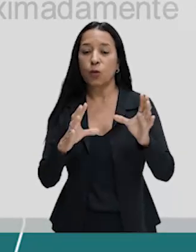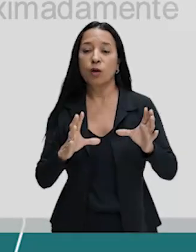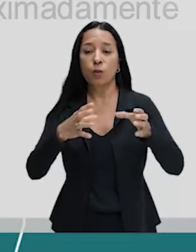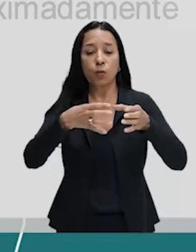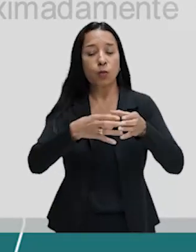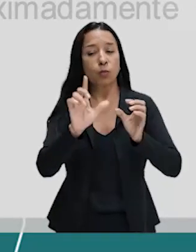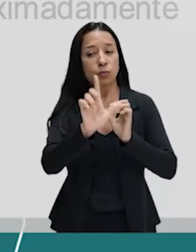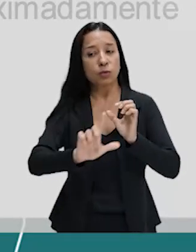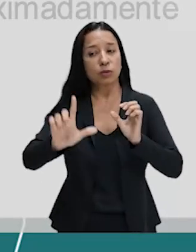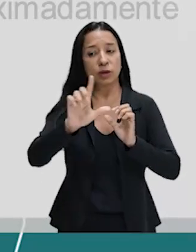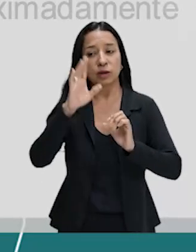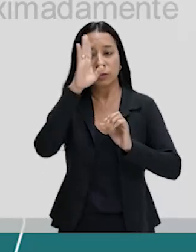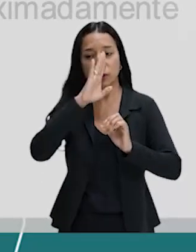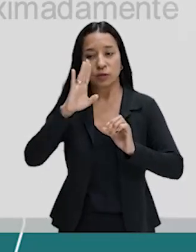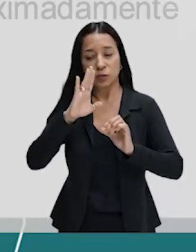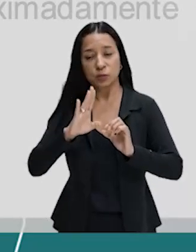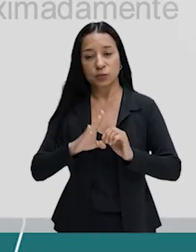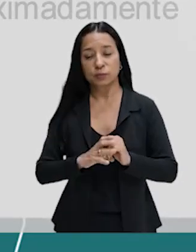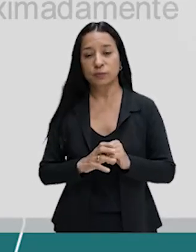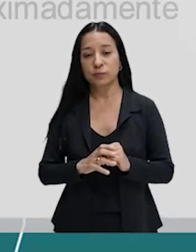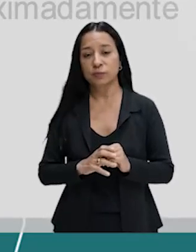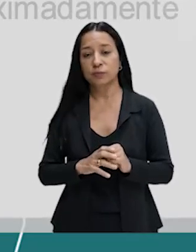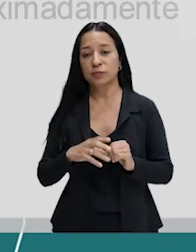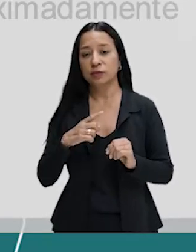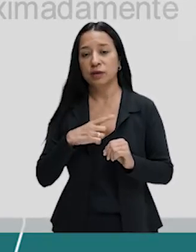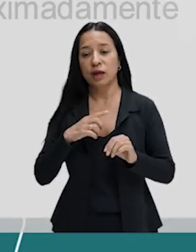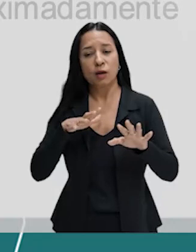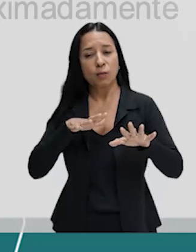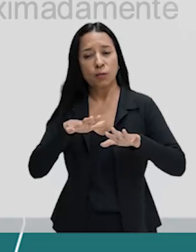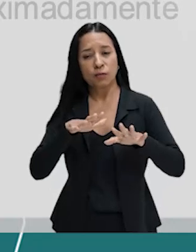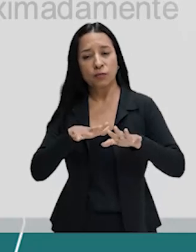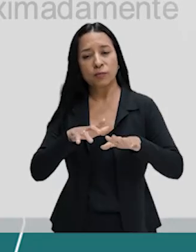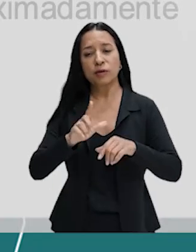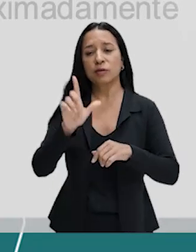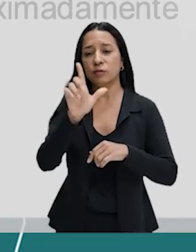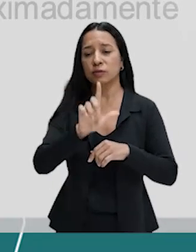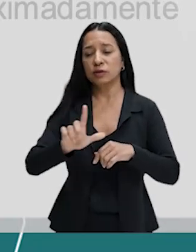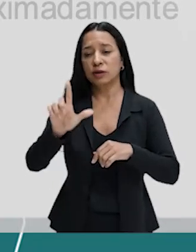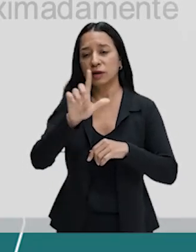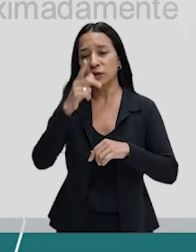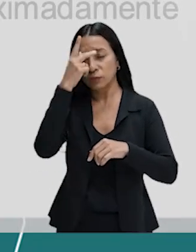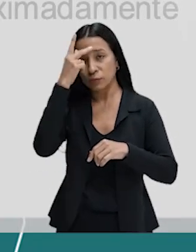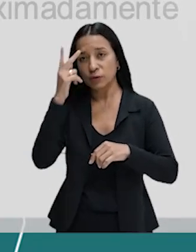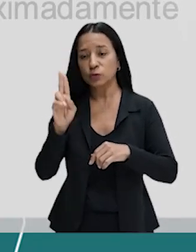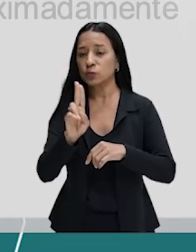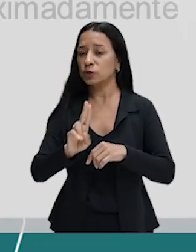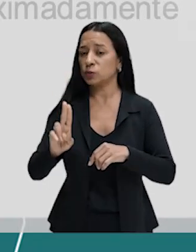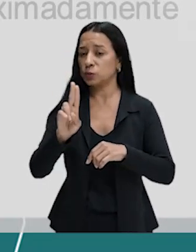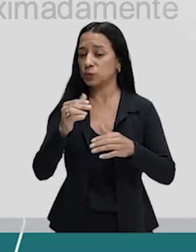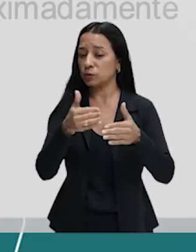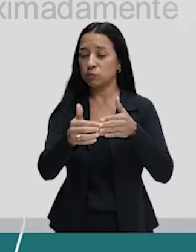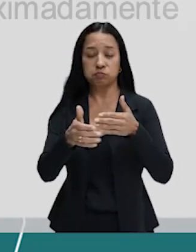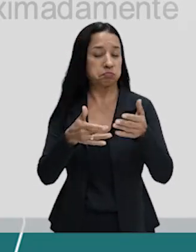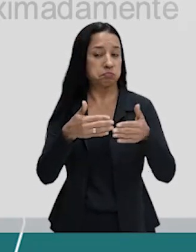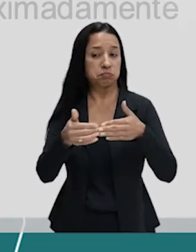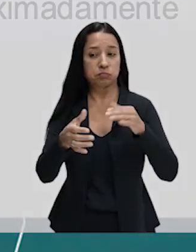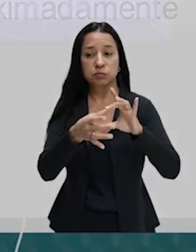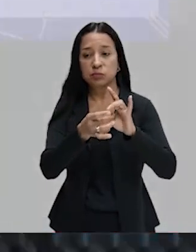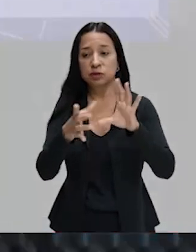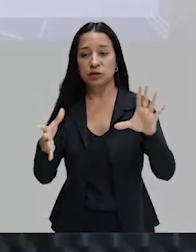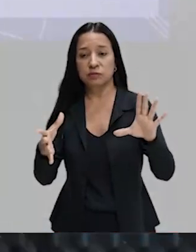termo escola literária, movimento literário, as pessoas usam do jeito que quiserem, né?